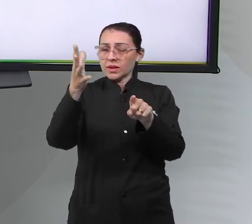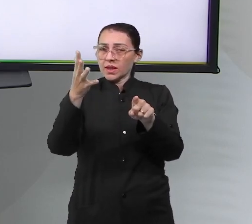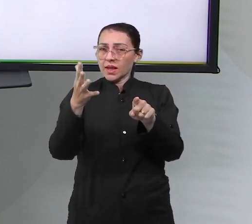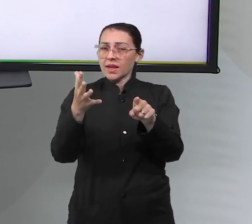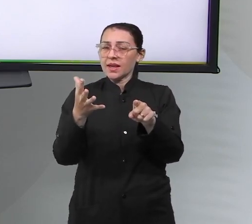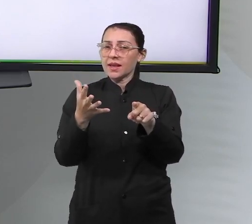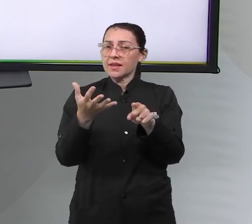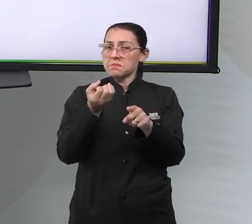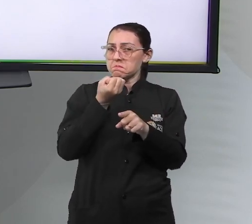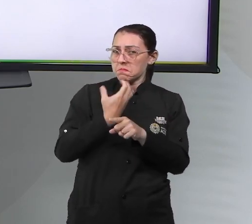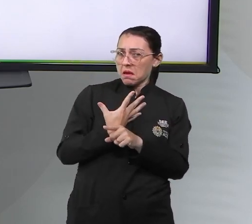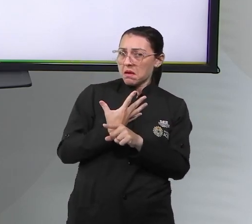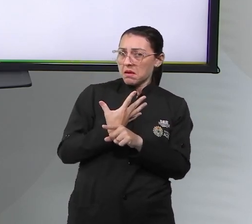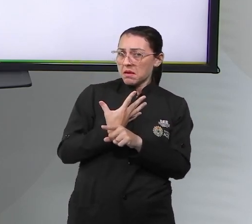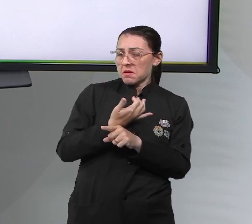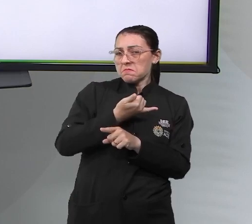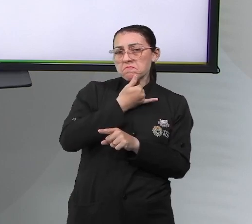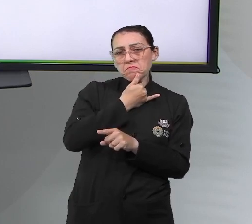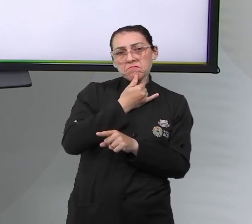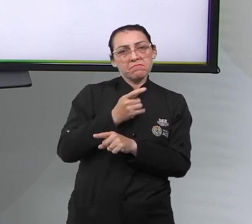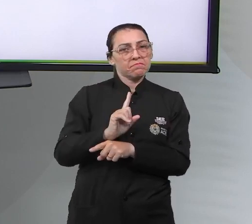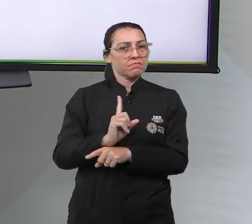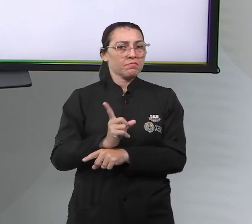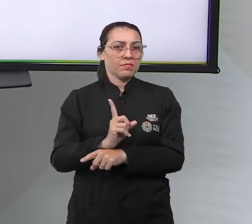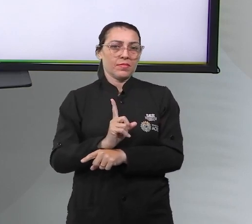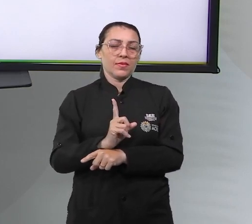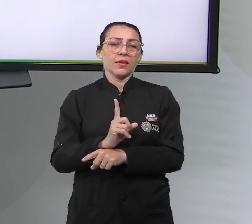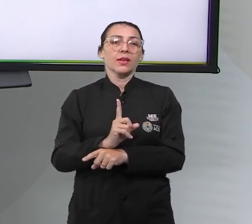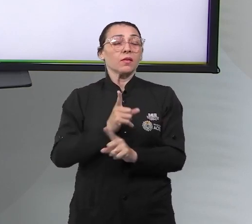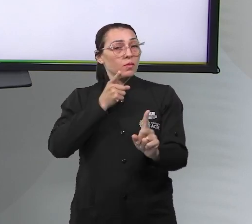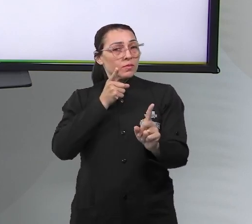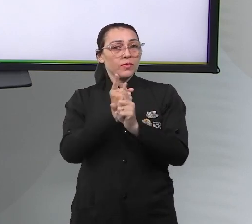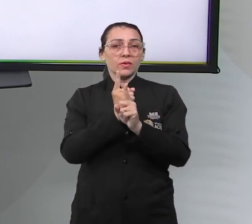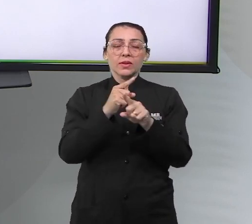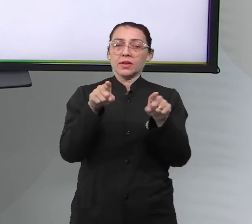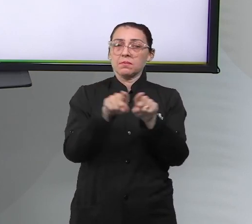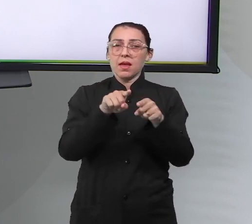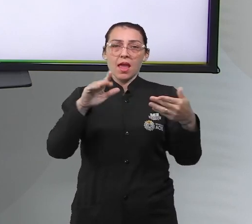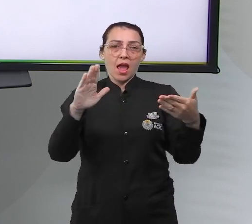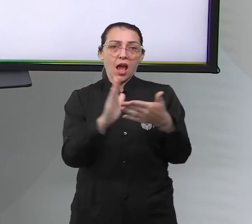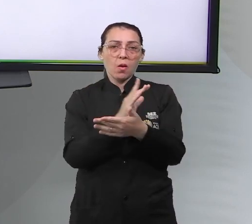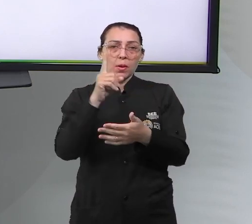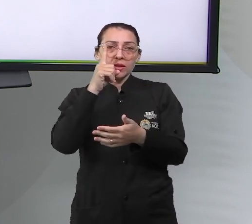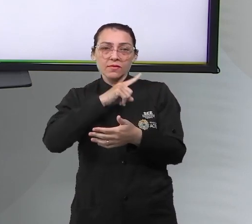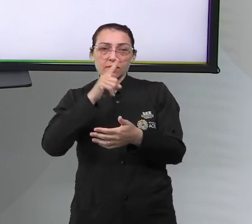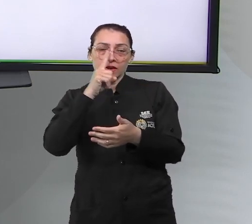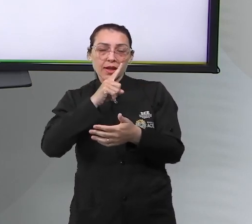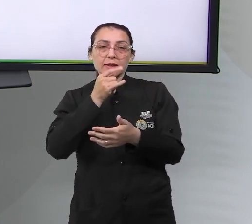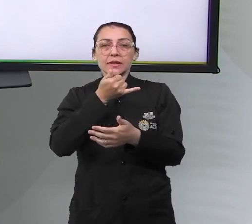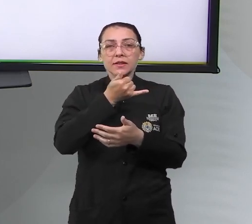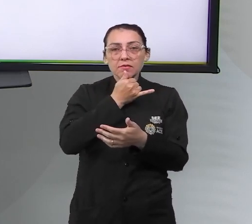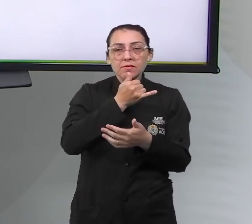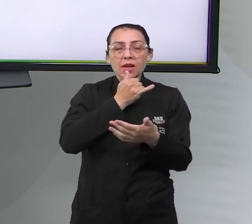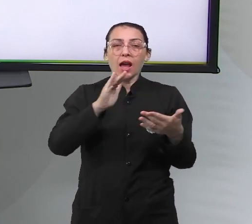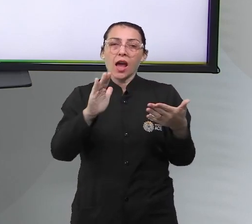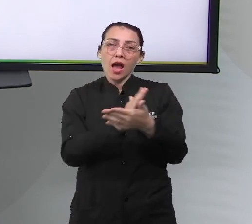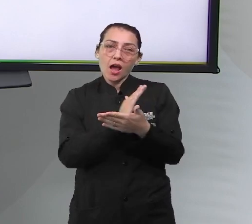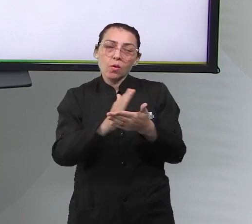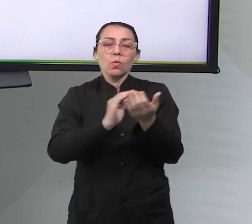maneira pacífica? Infelizmente, não. Nós vamos encontrar algumas falhas, infelizmente,